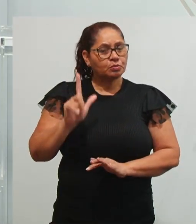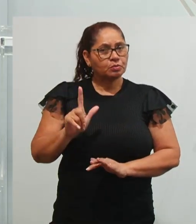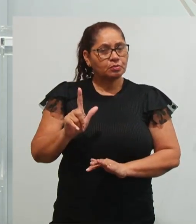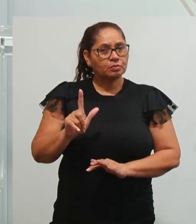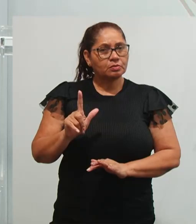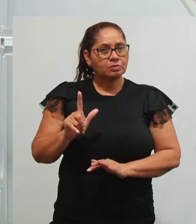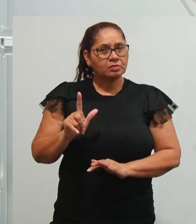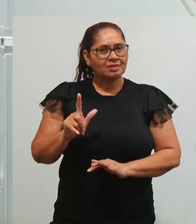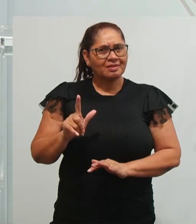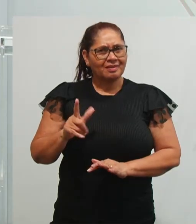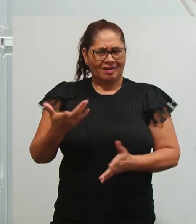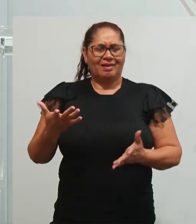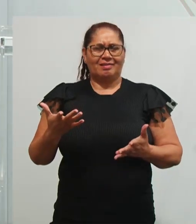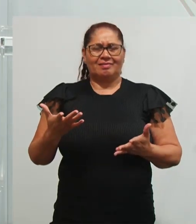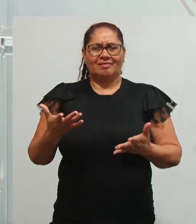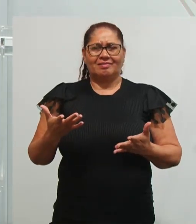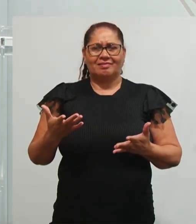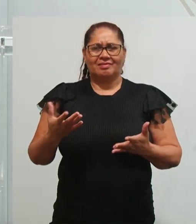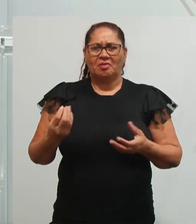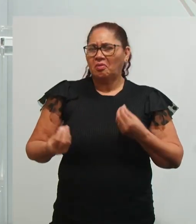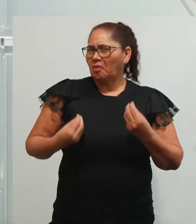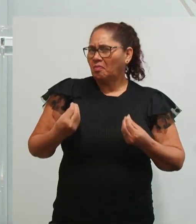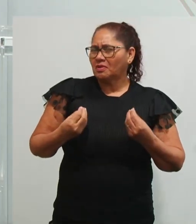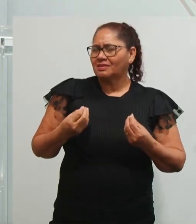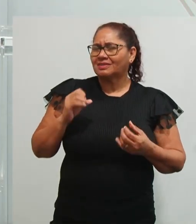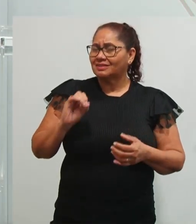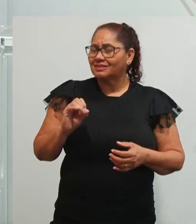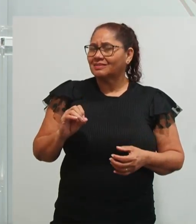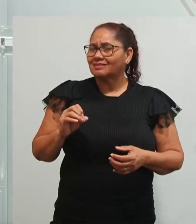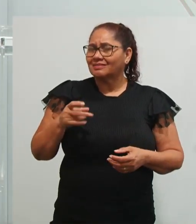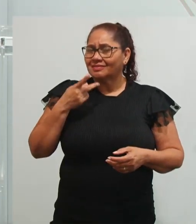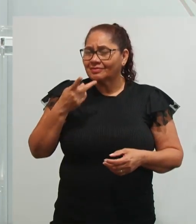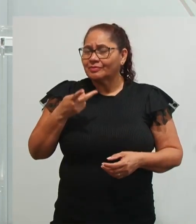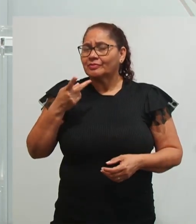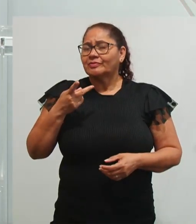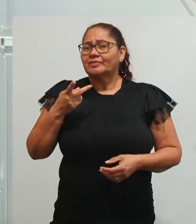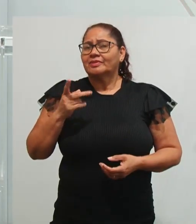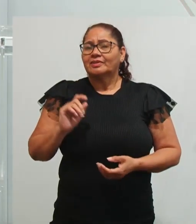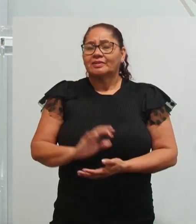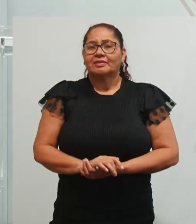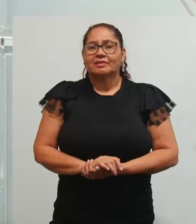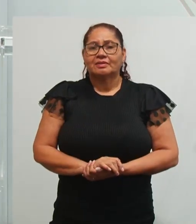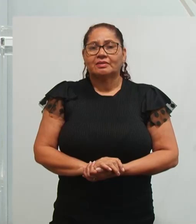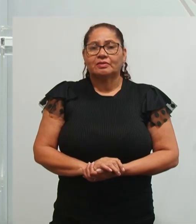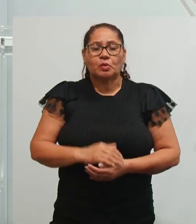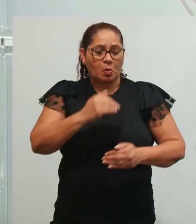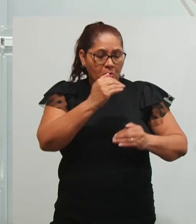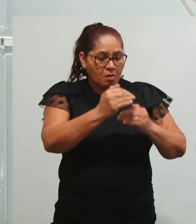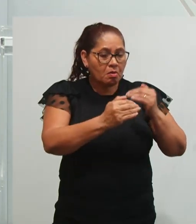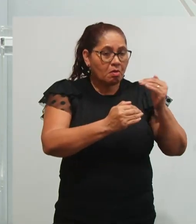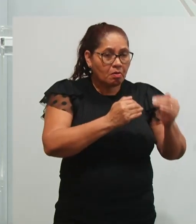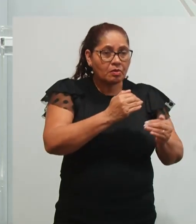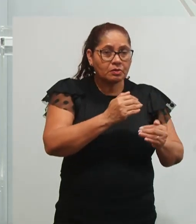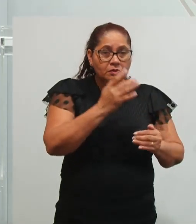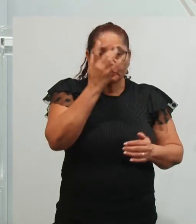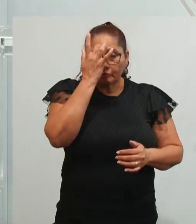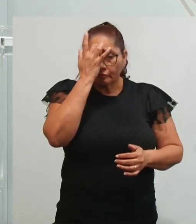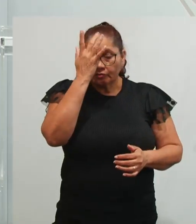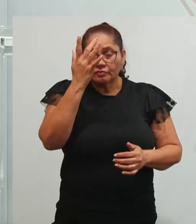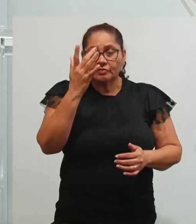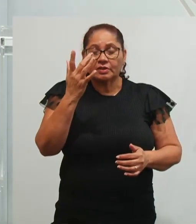mas aí você está me animando? Não, eu estou falando o que, né, não é um processo fácil. Fazer